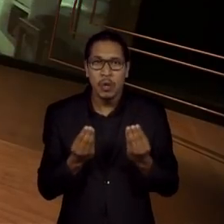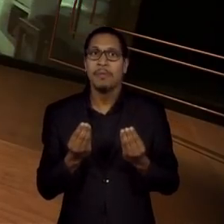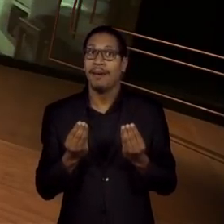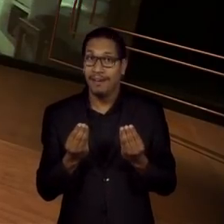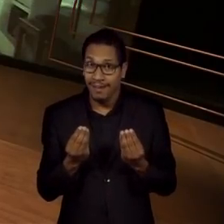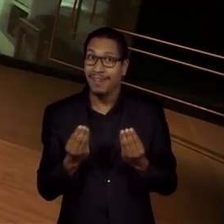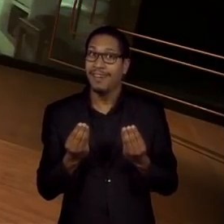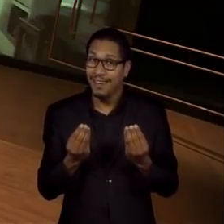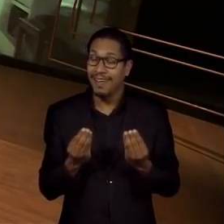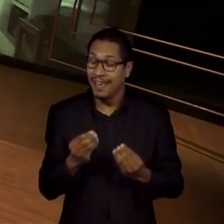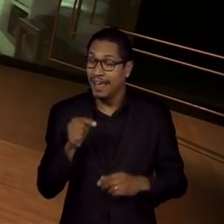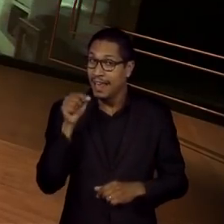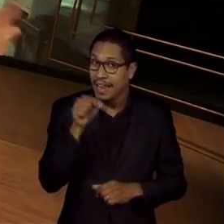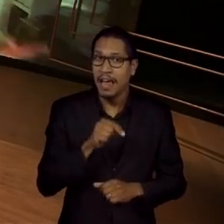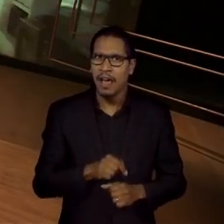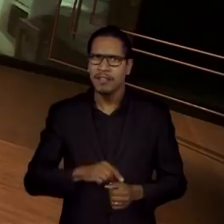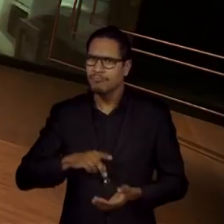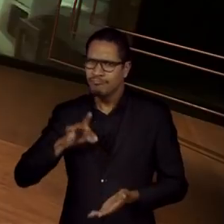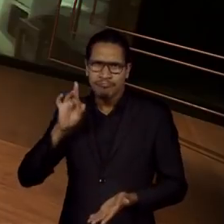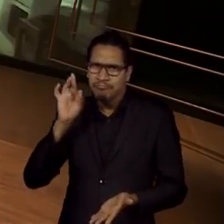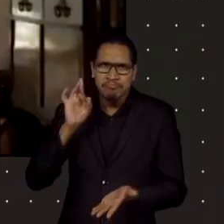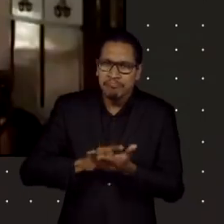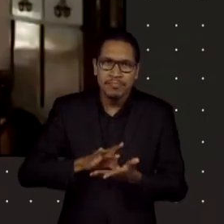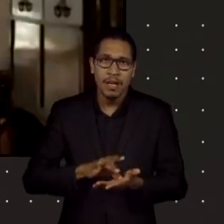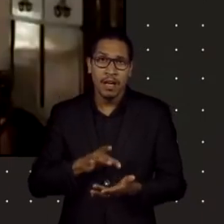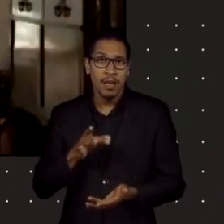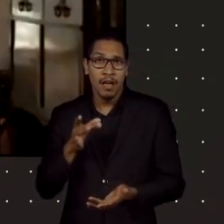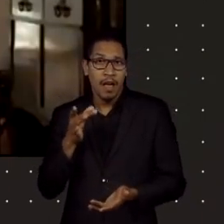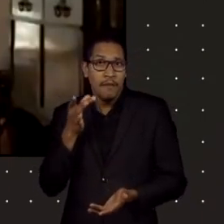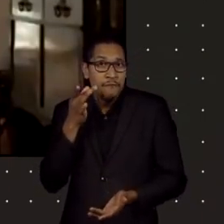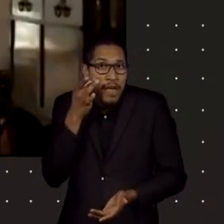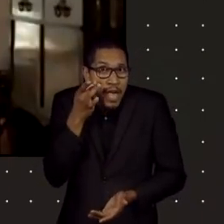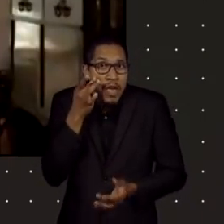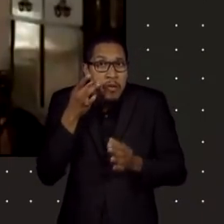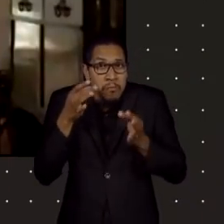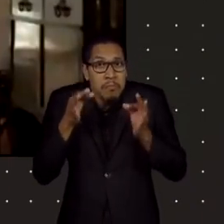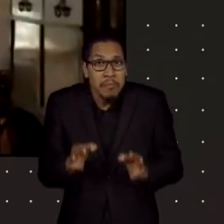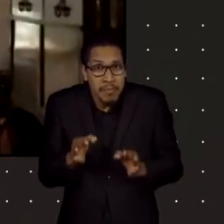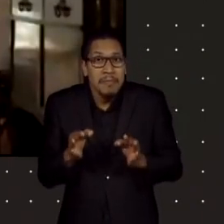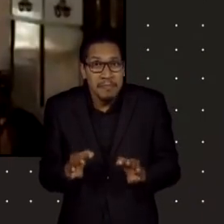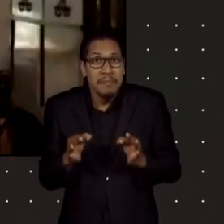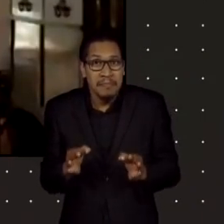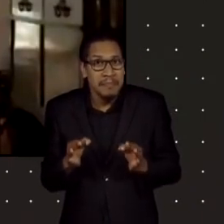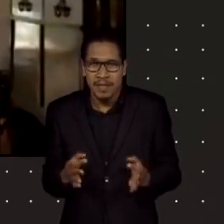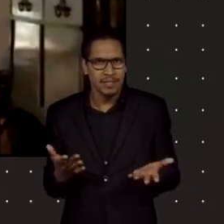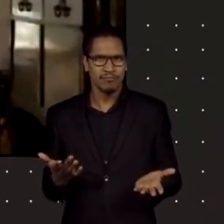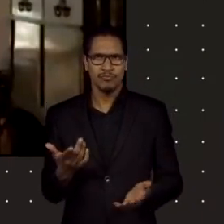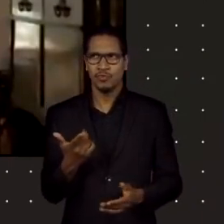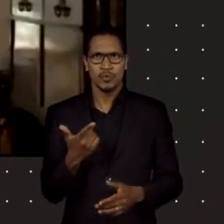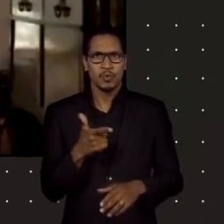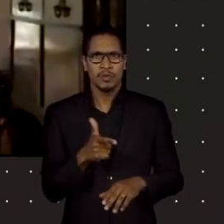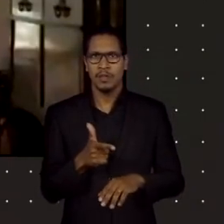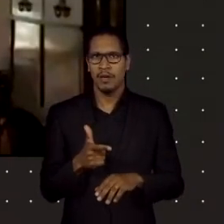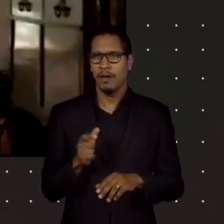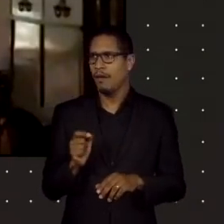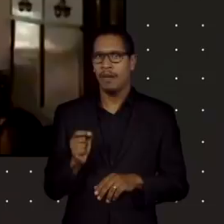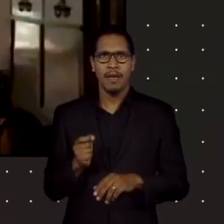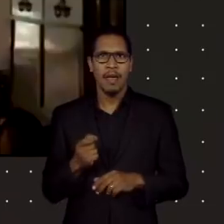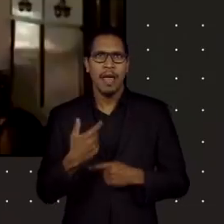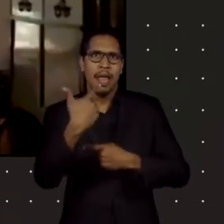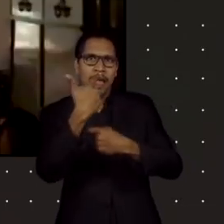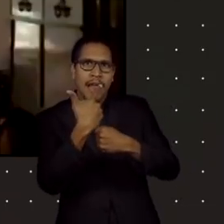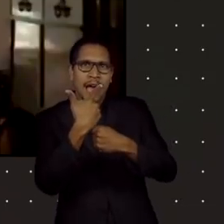muito, muito verdadeiro, né? Porque era tudo assim, muito. Não existia essa coisa de você gravar,